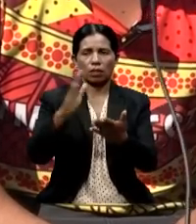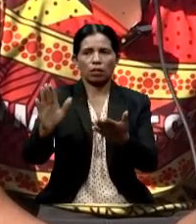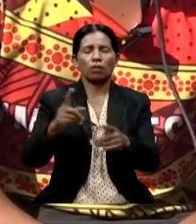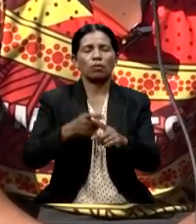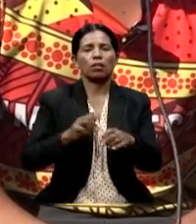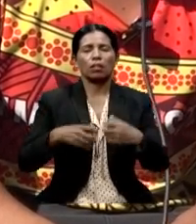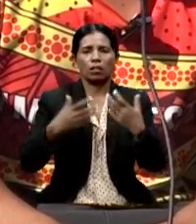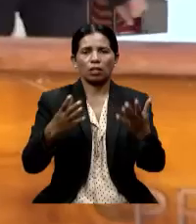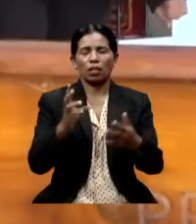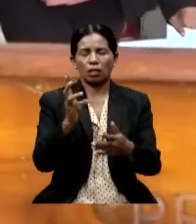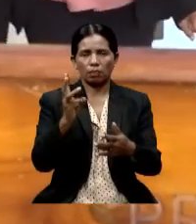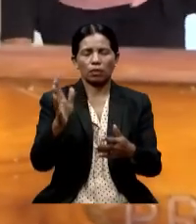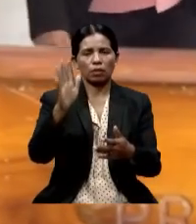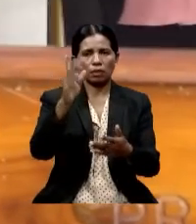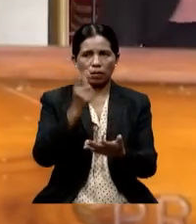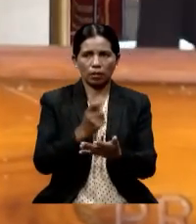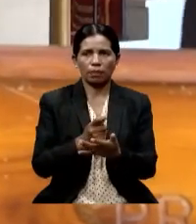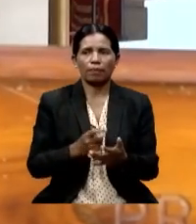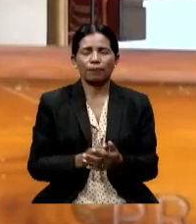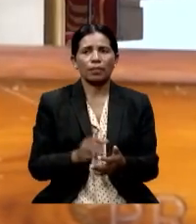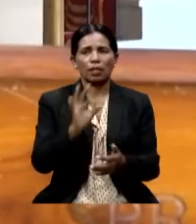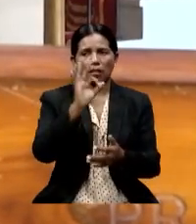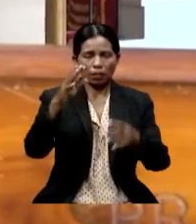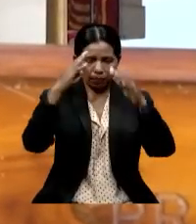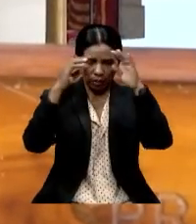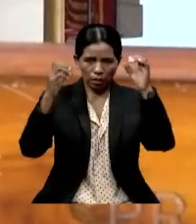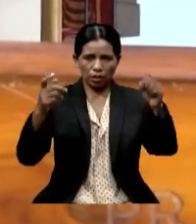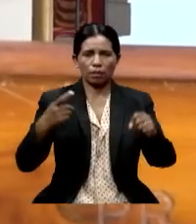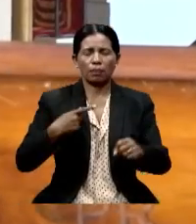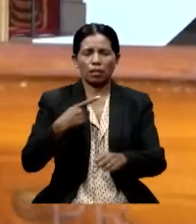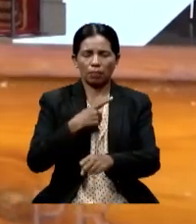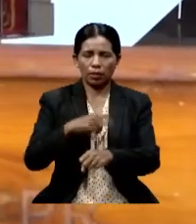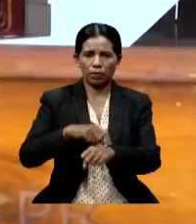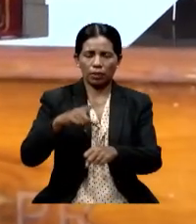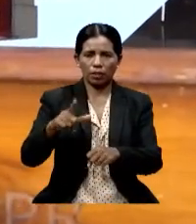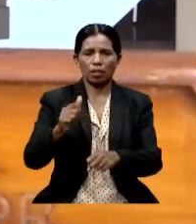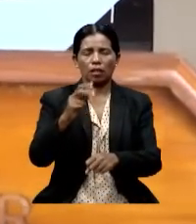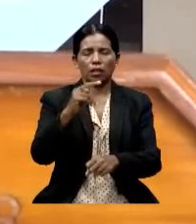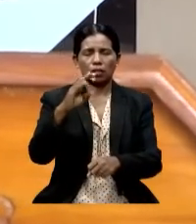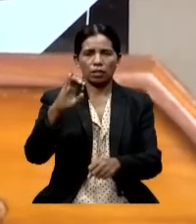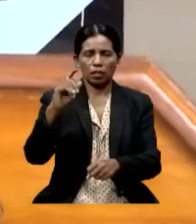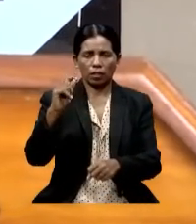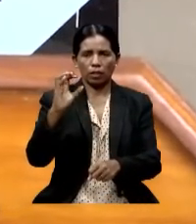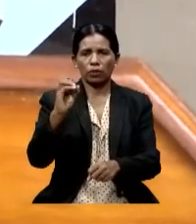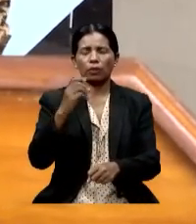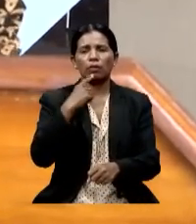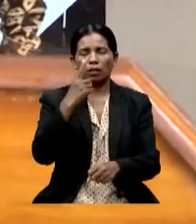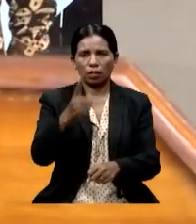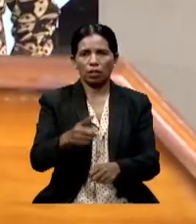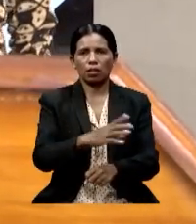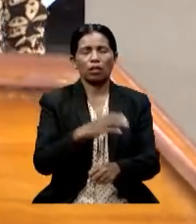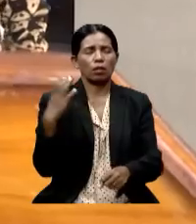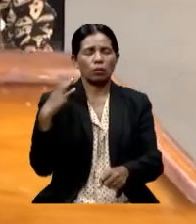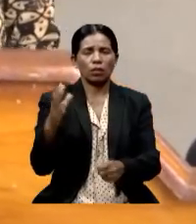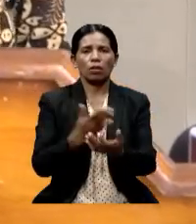ida 65.000. Ia sexta foi na lesne, presidente parlamento nacional Aniceto Guterres Lopes declara competência